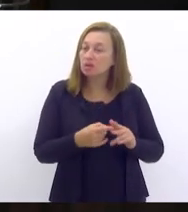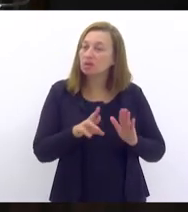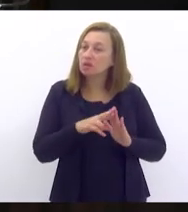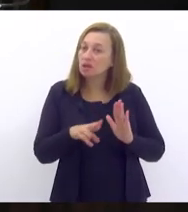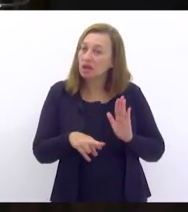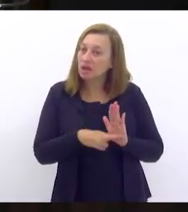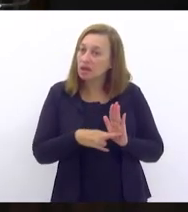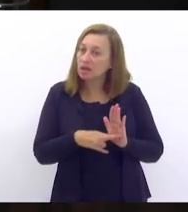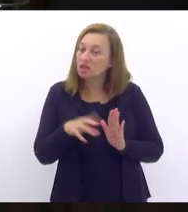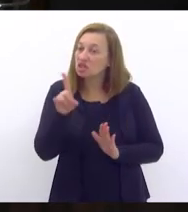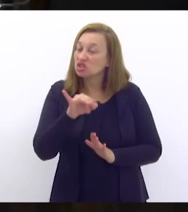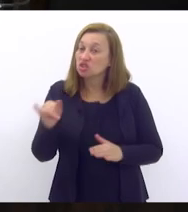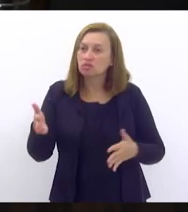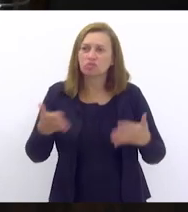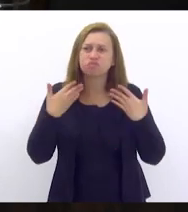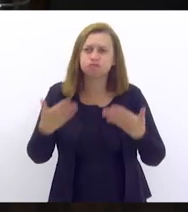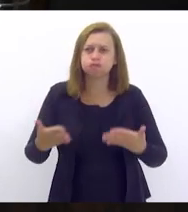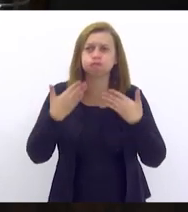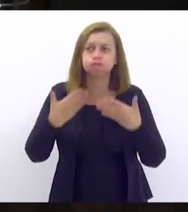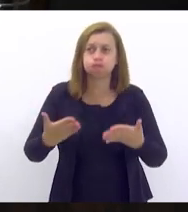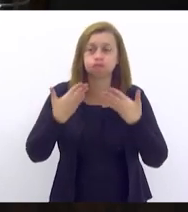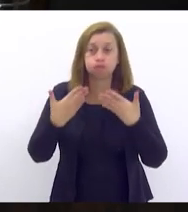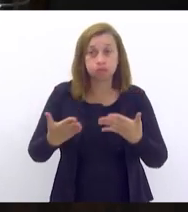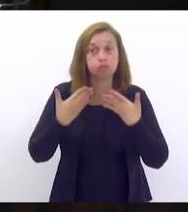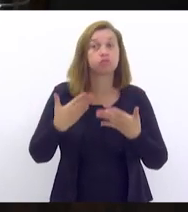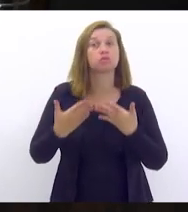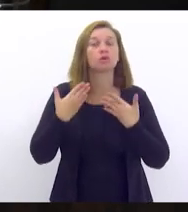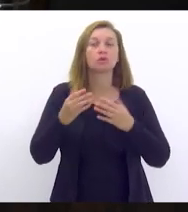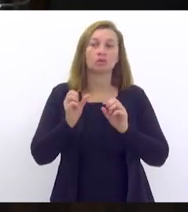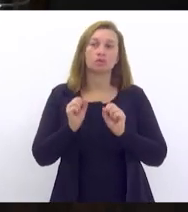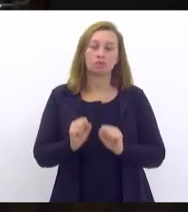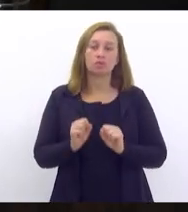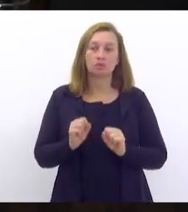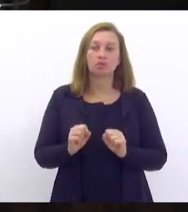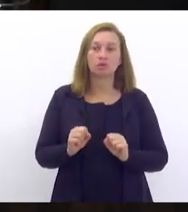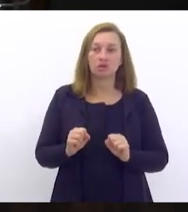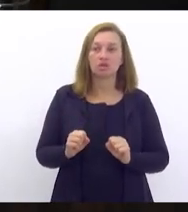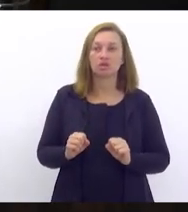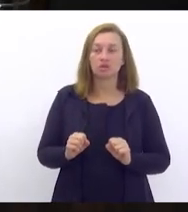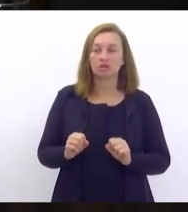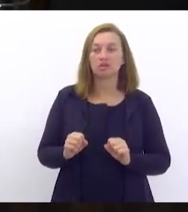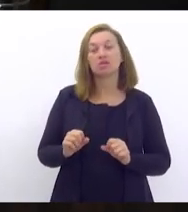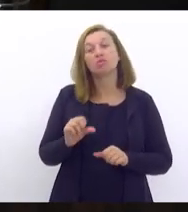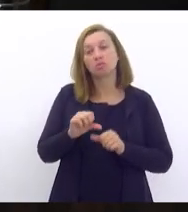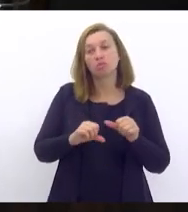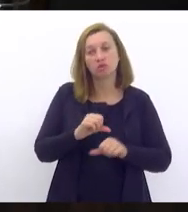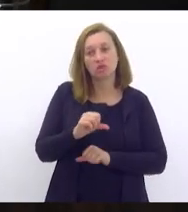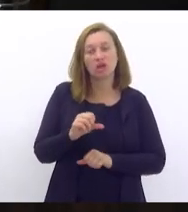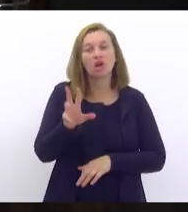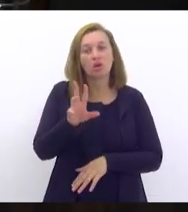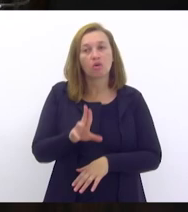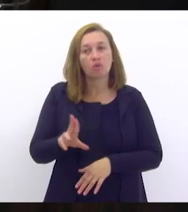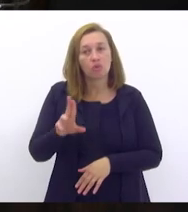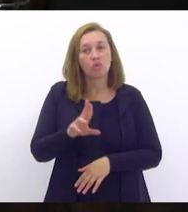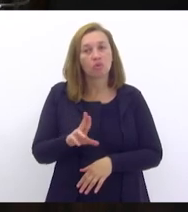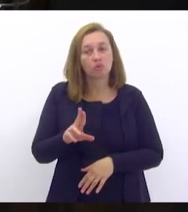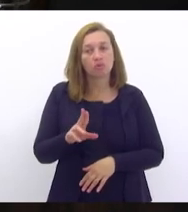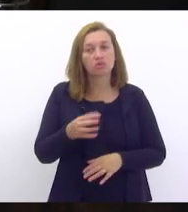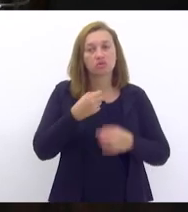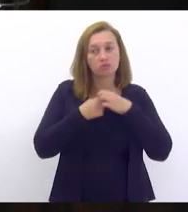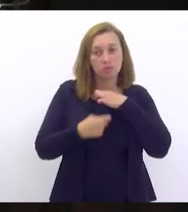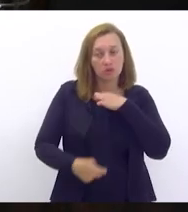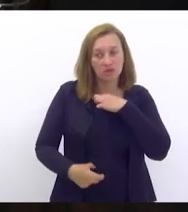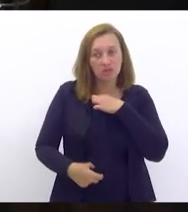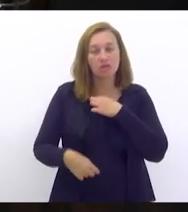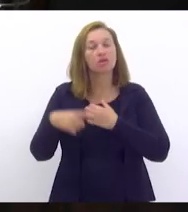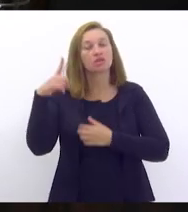regimento nos dias de calor, que pudesse flexibilizar o uso da gravata, que é bem complicado,